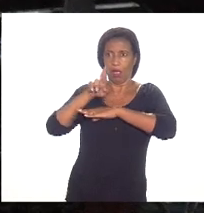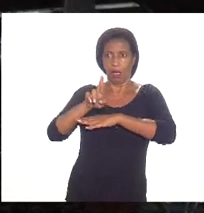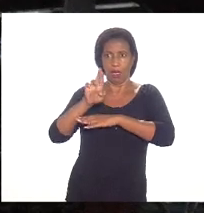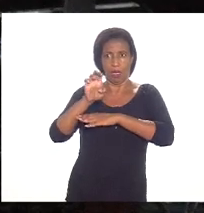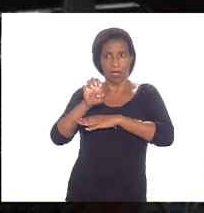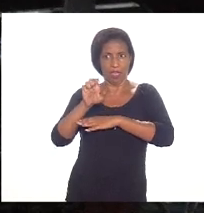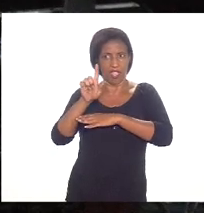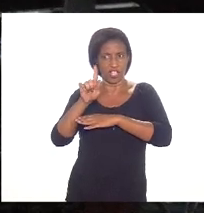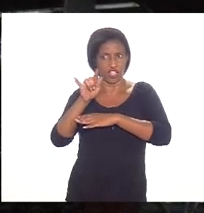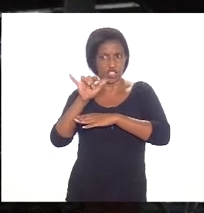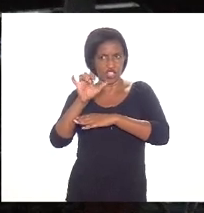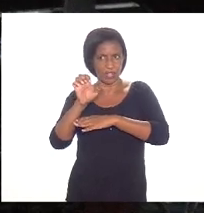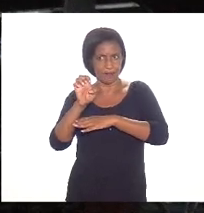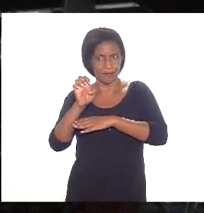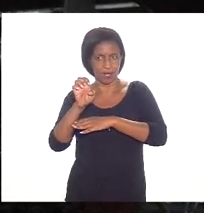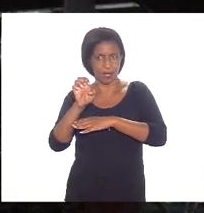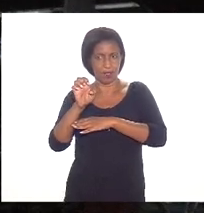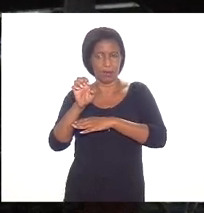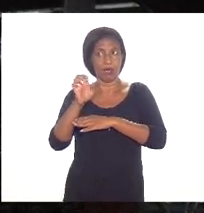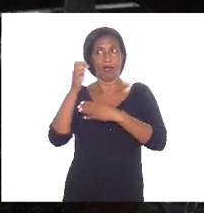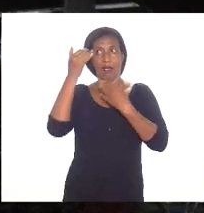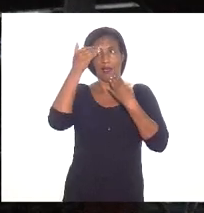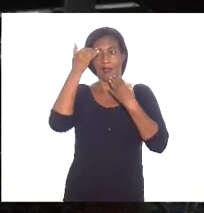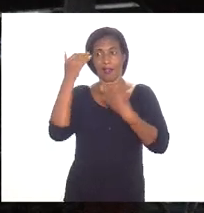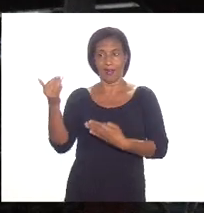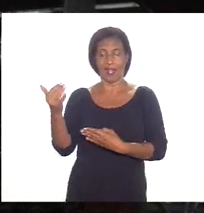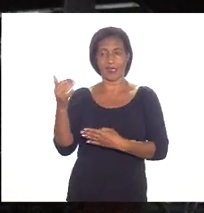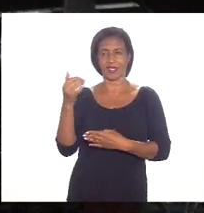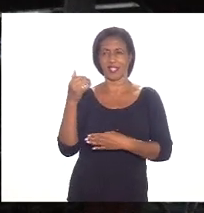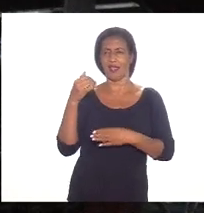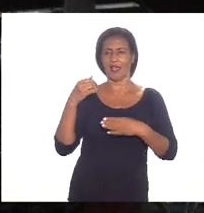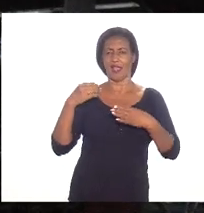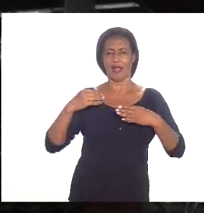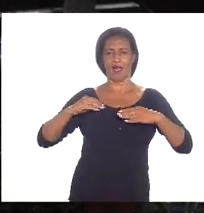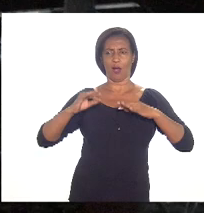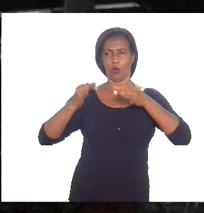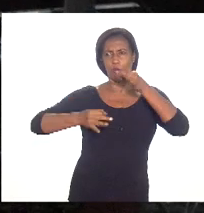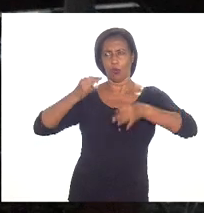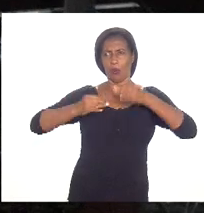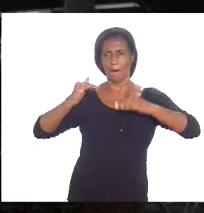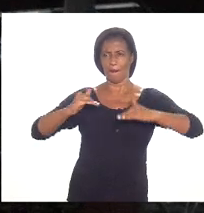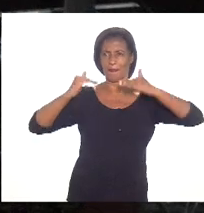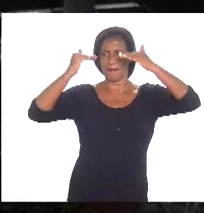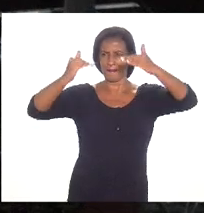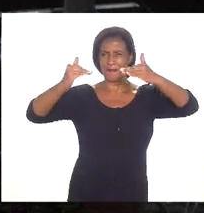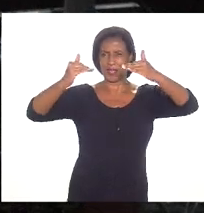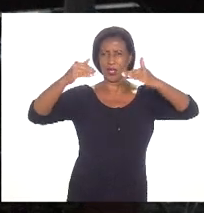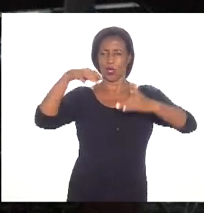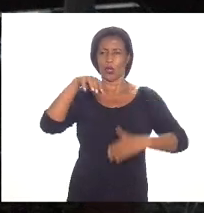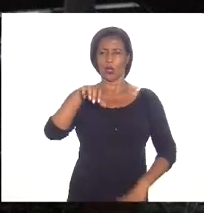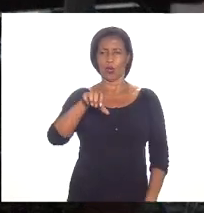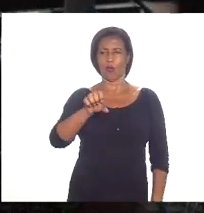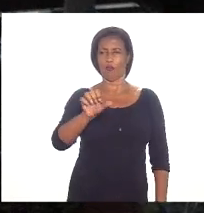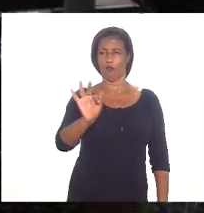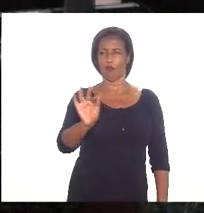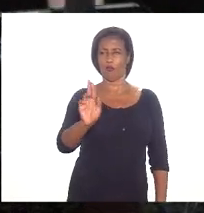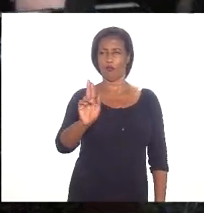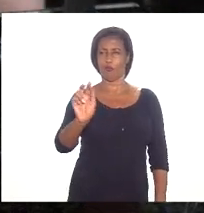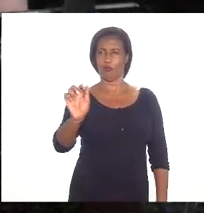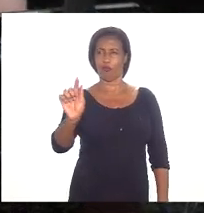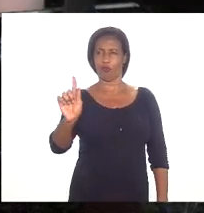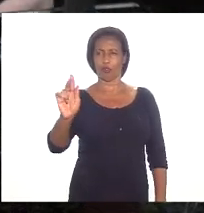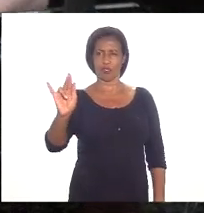ministro Fux, que em dezembro concedeu uma liminar. Porque se dependesse do senhor Paulo